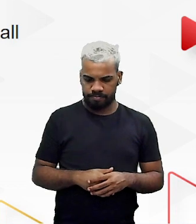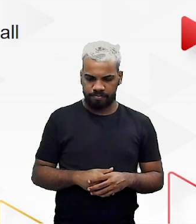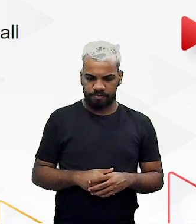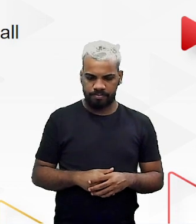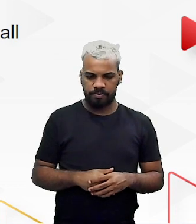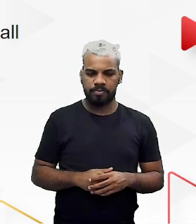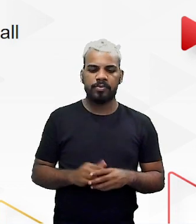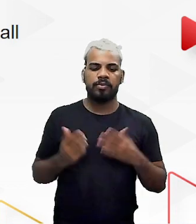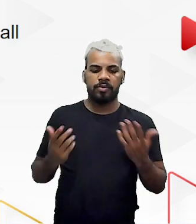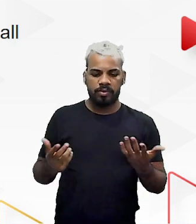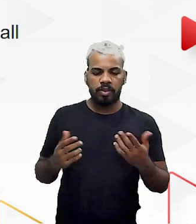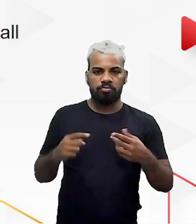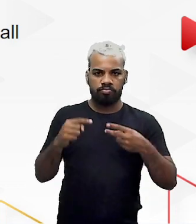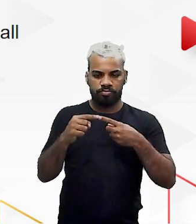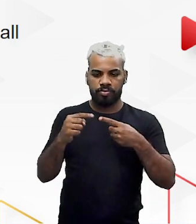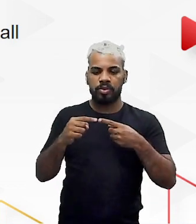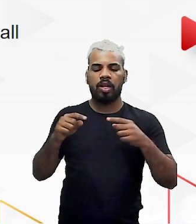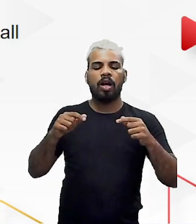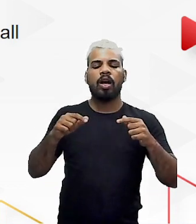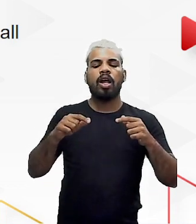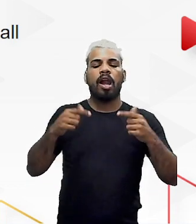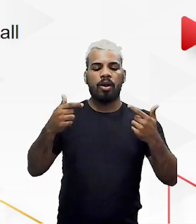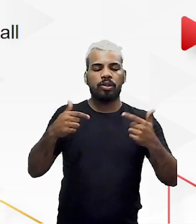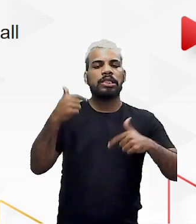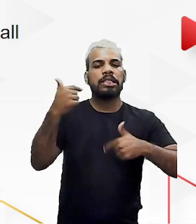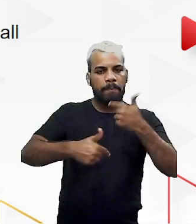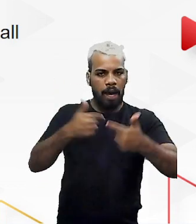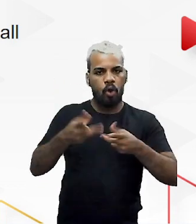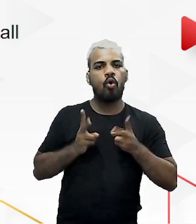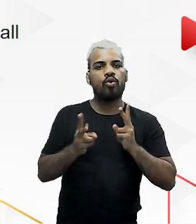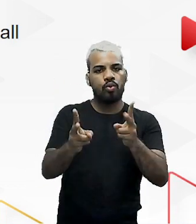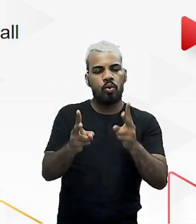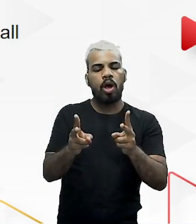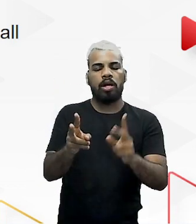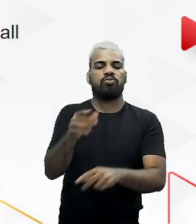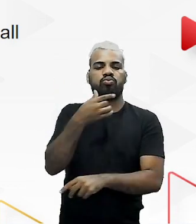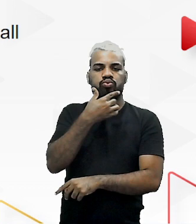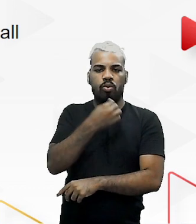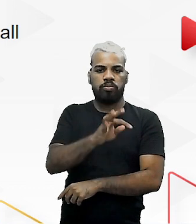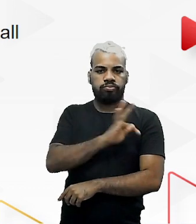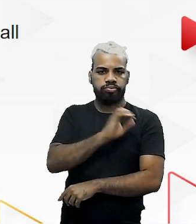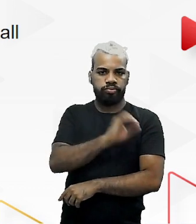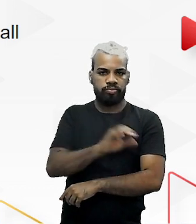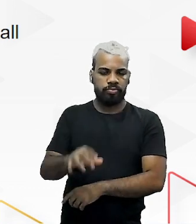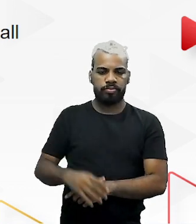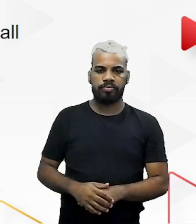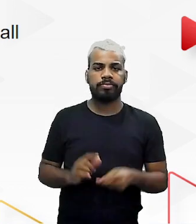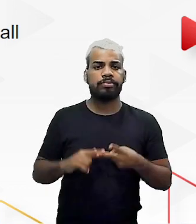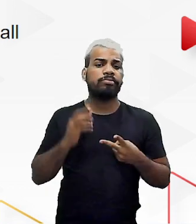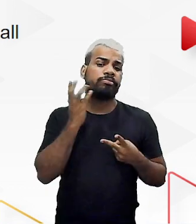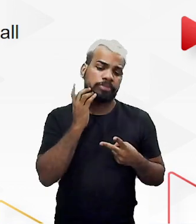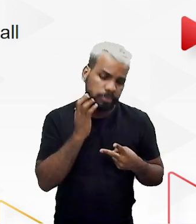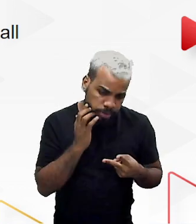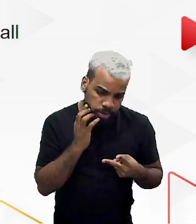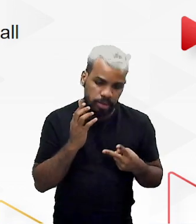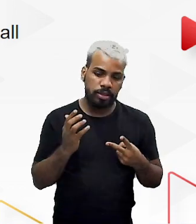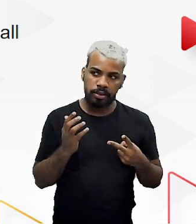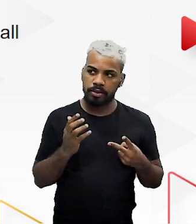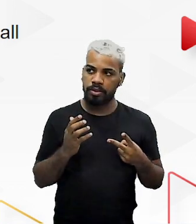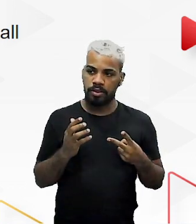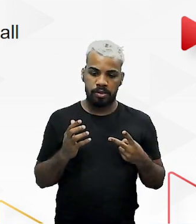junto à Seleção Nacional da Índia como treinador. Quem? India's National Football Coach